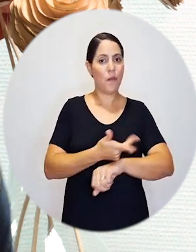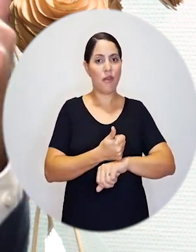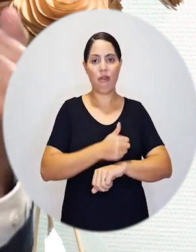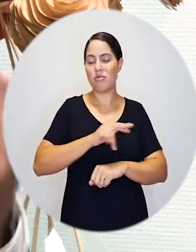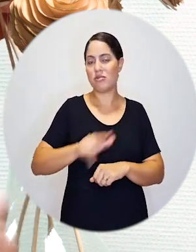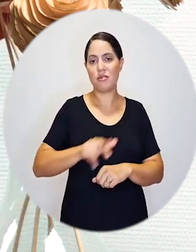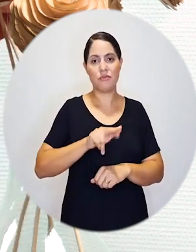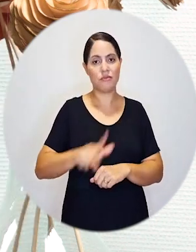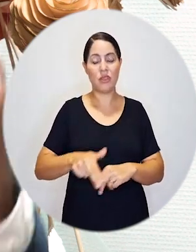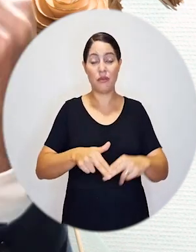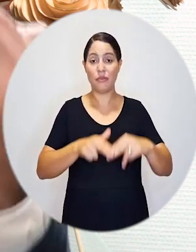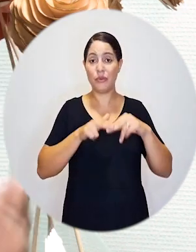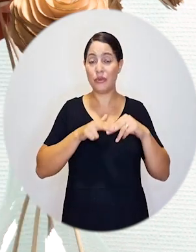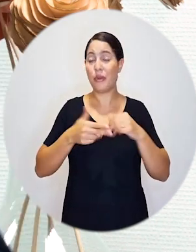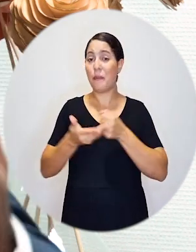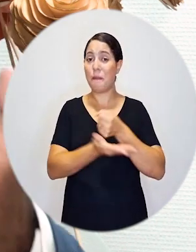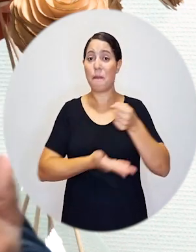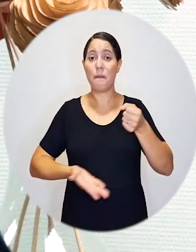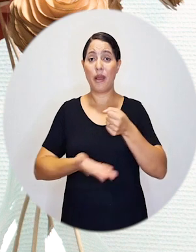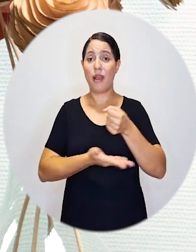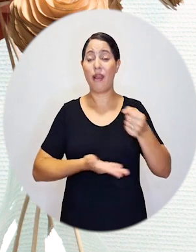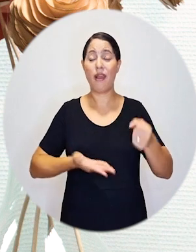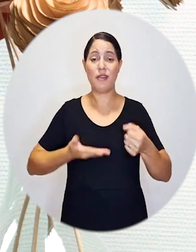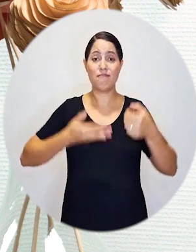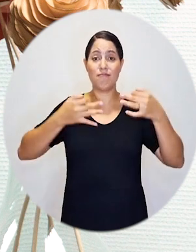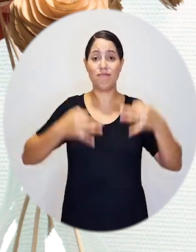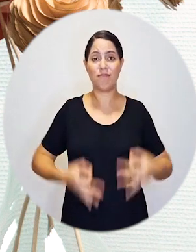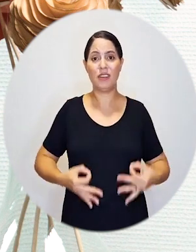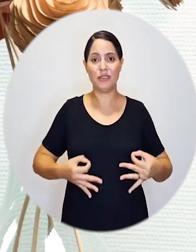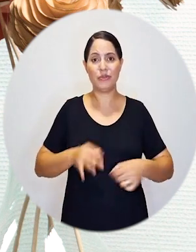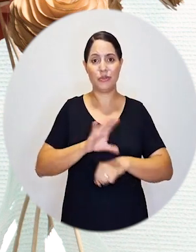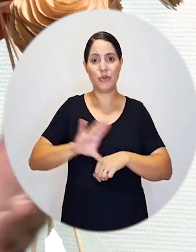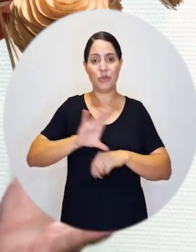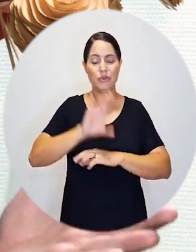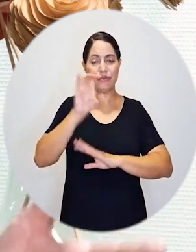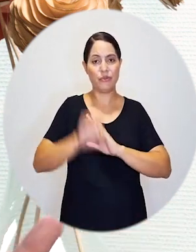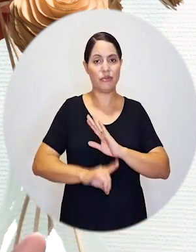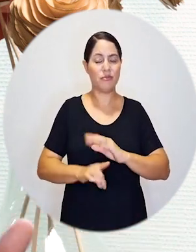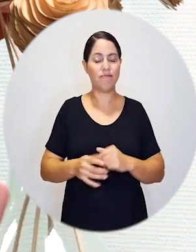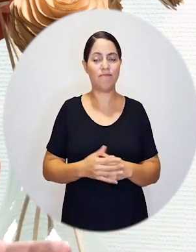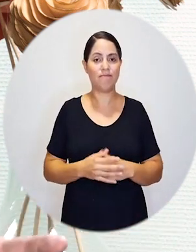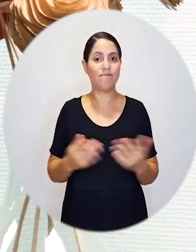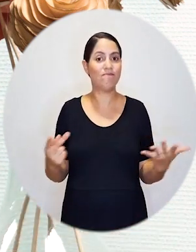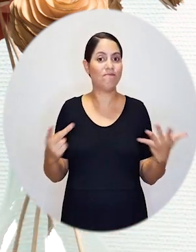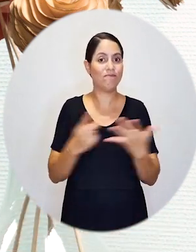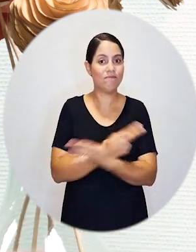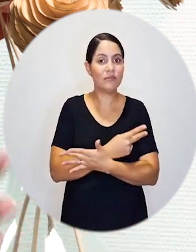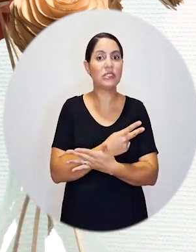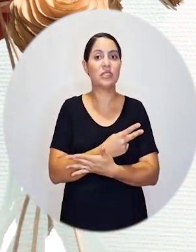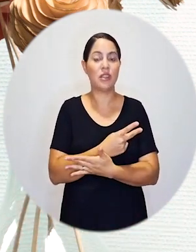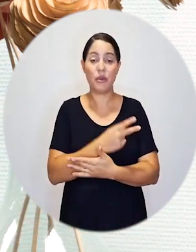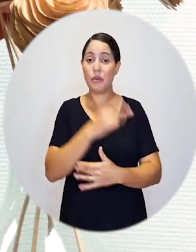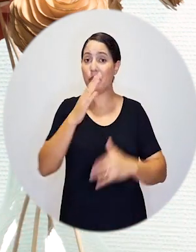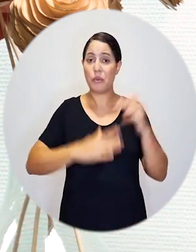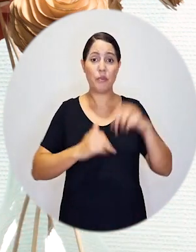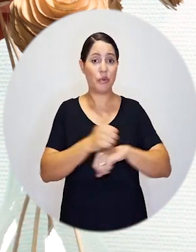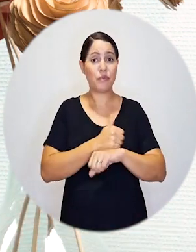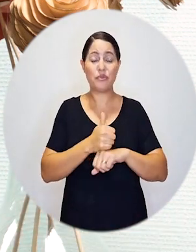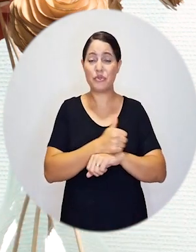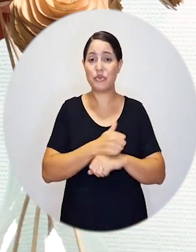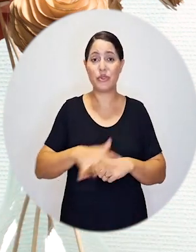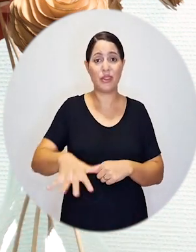necessária para fins de apresentar um curso de direito decente. E essa falta de qualidade acaba despejando no